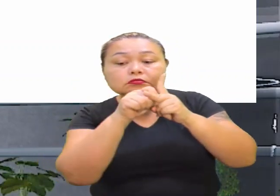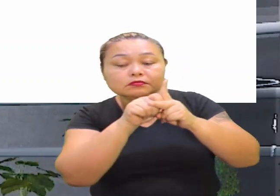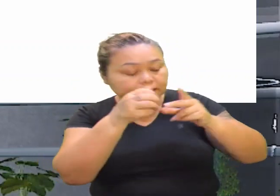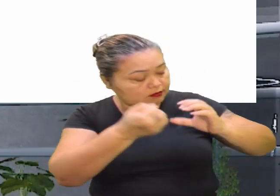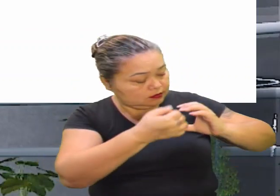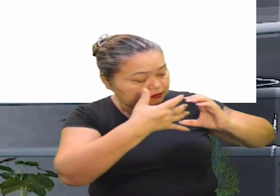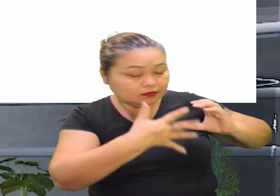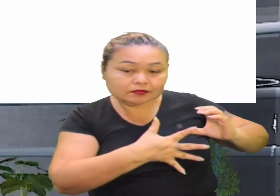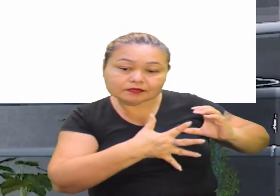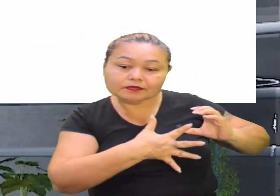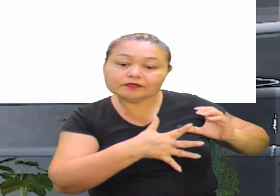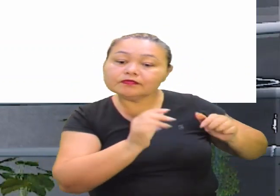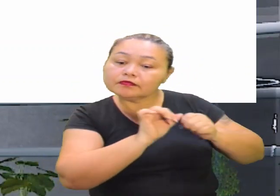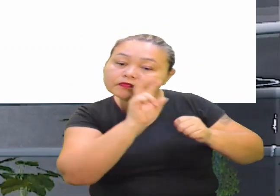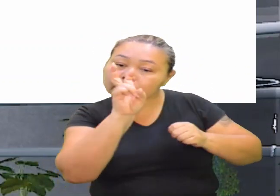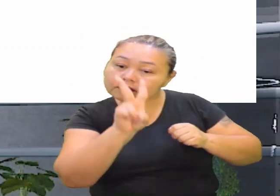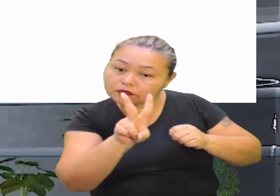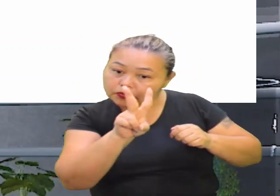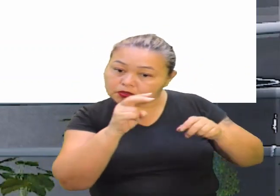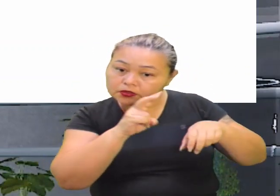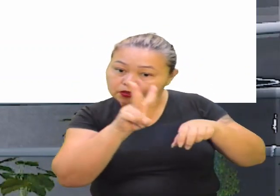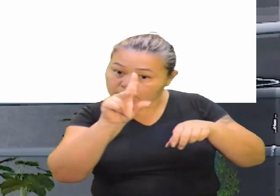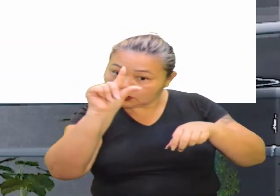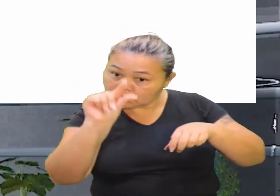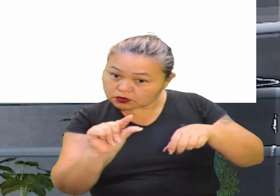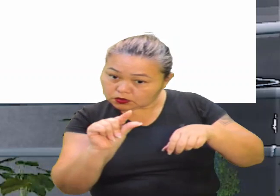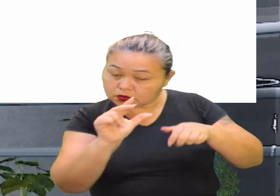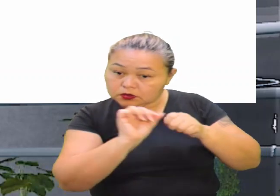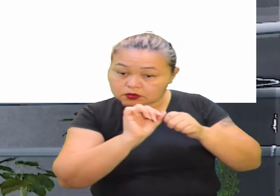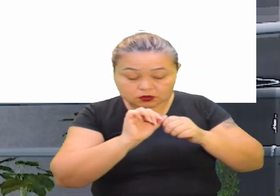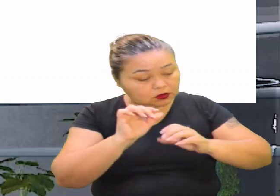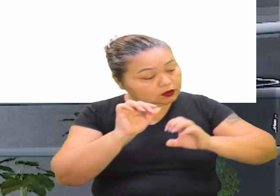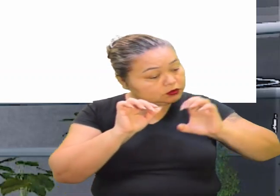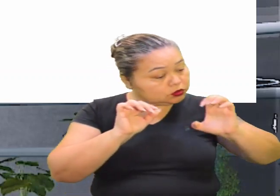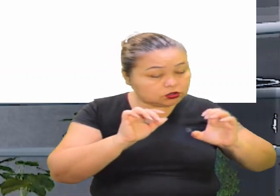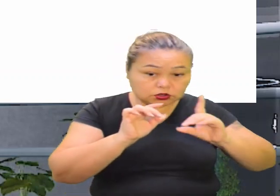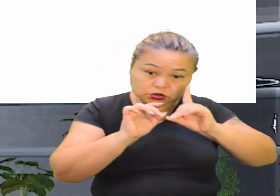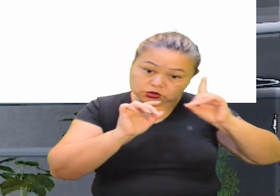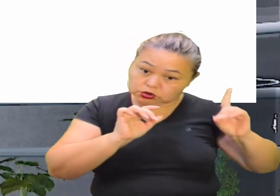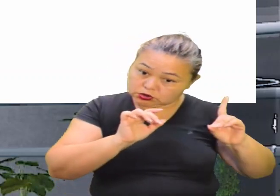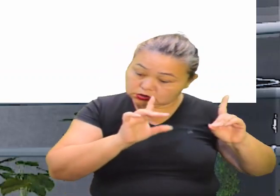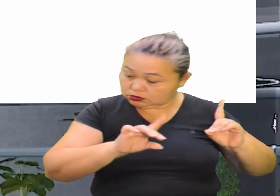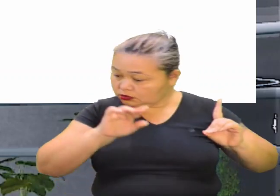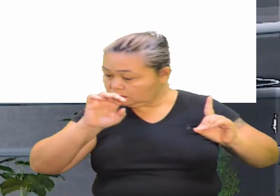para a característica verde, que é para o direito. Então, a mulher, ela ovula.